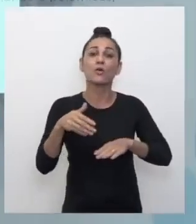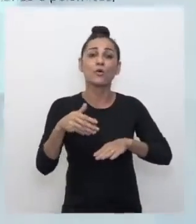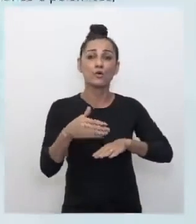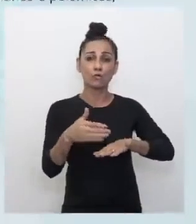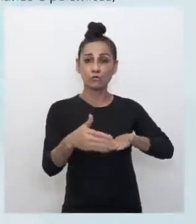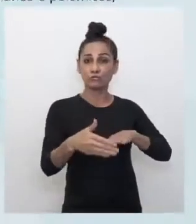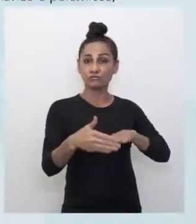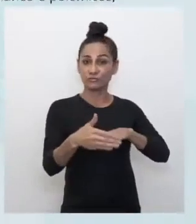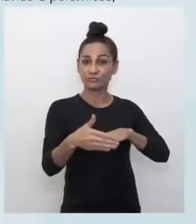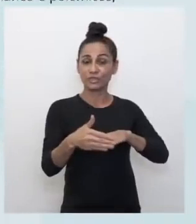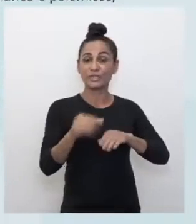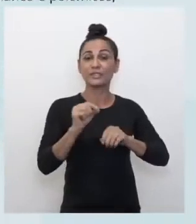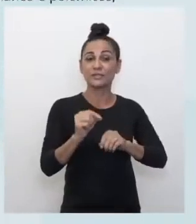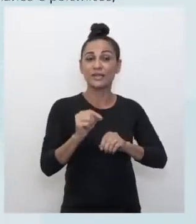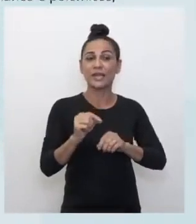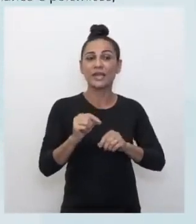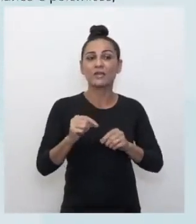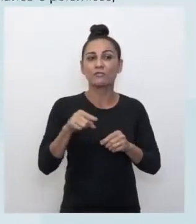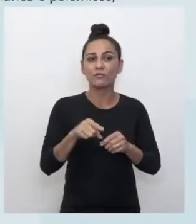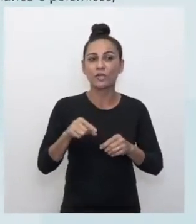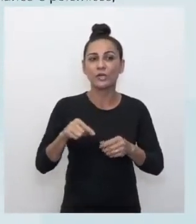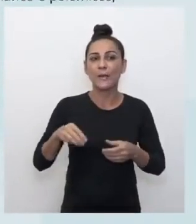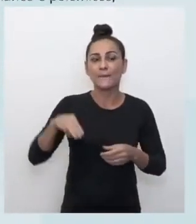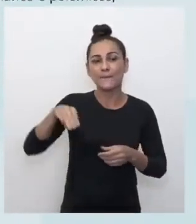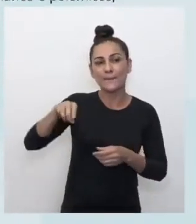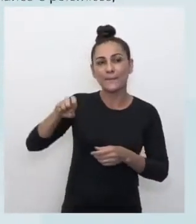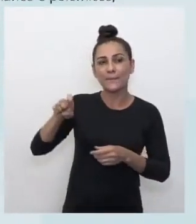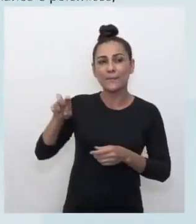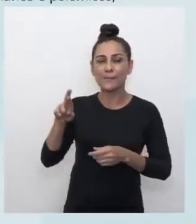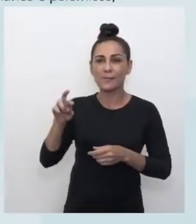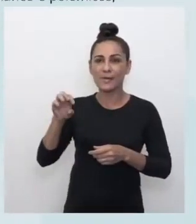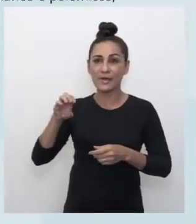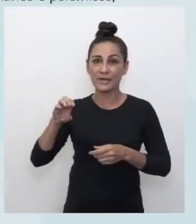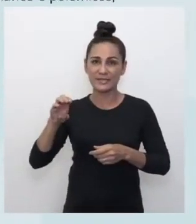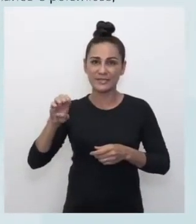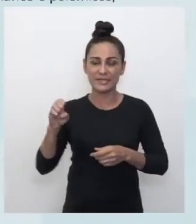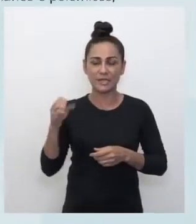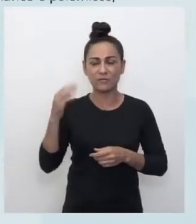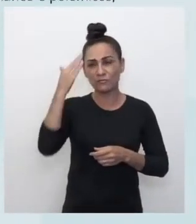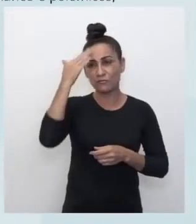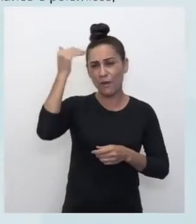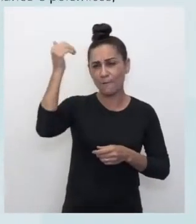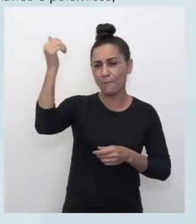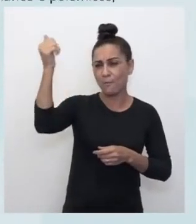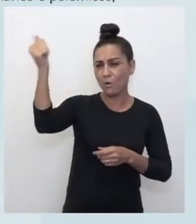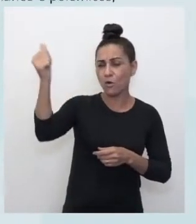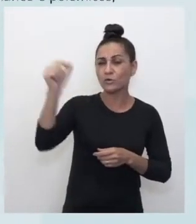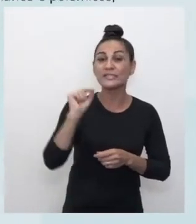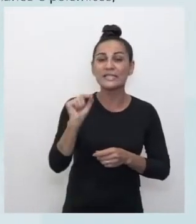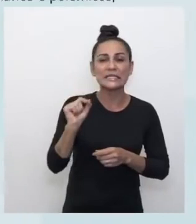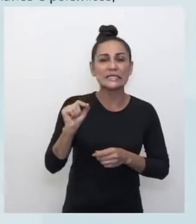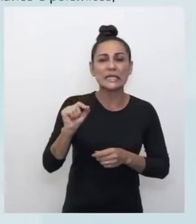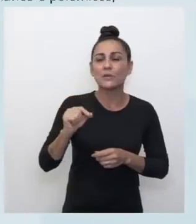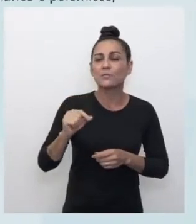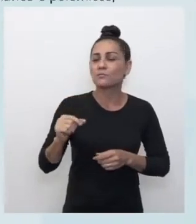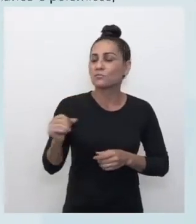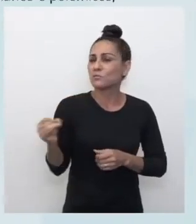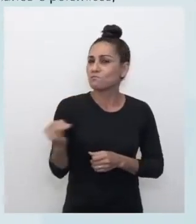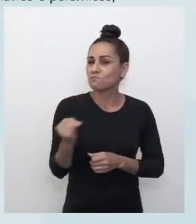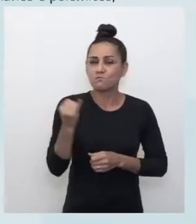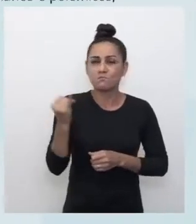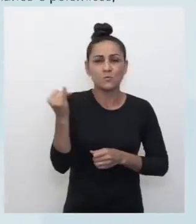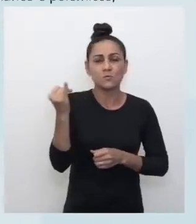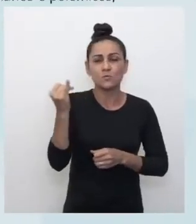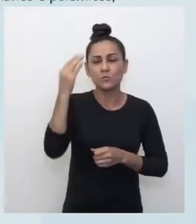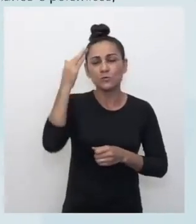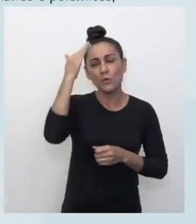Cunningham, né, que foi um grande vanguardista dentro da dança, tá? Então, ele é um dos grandes, né,